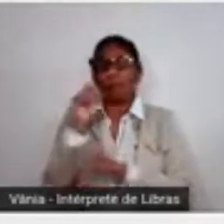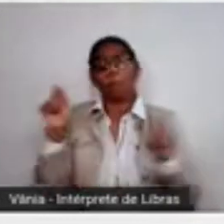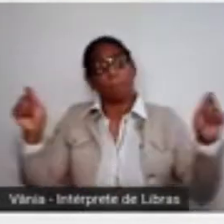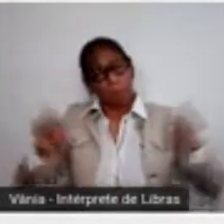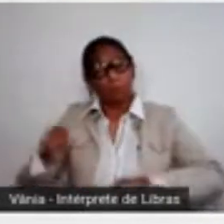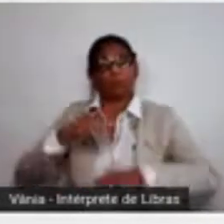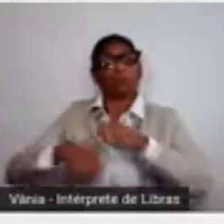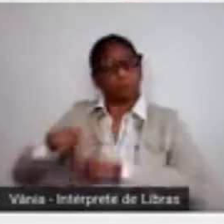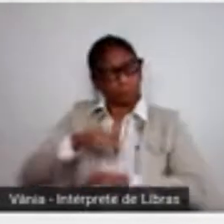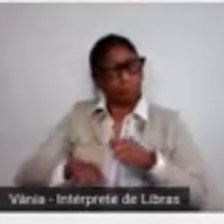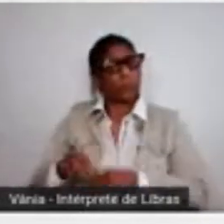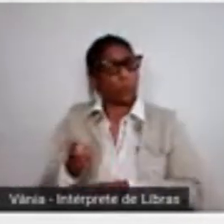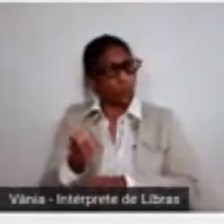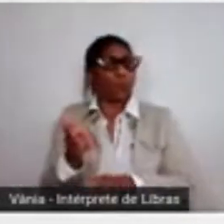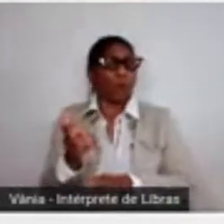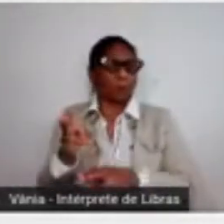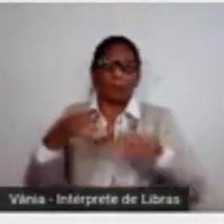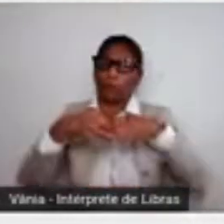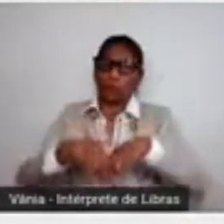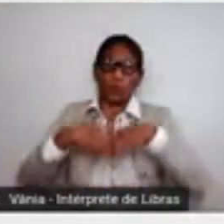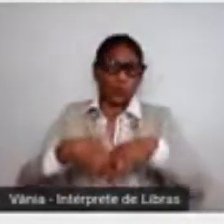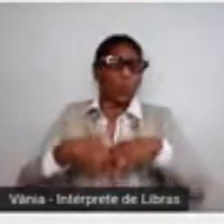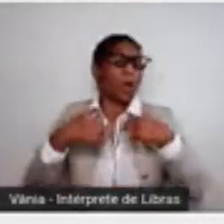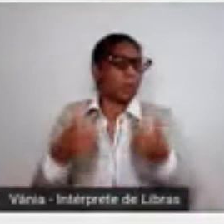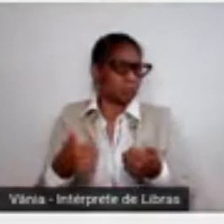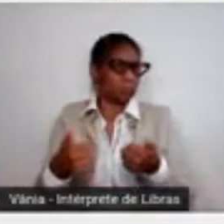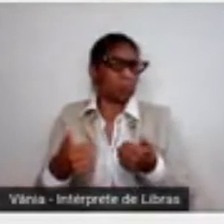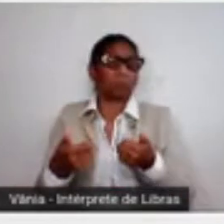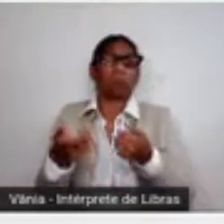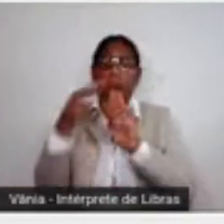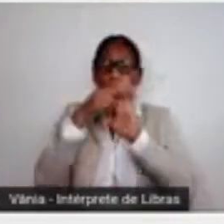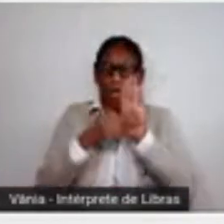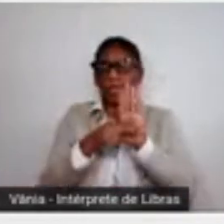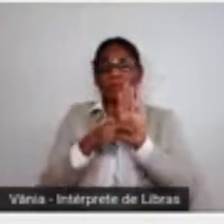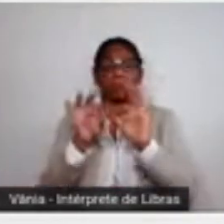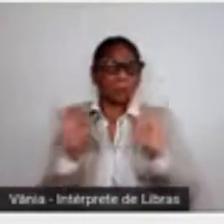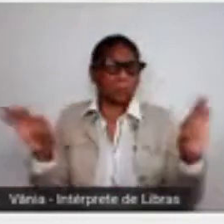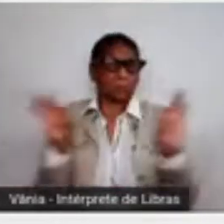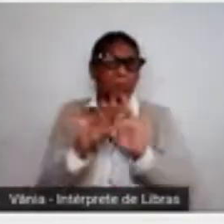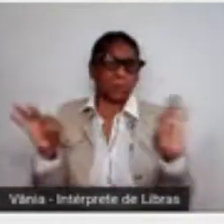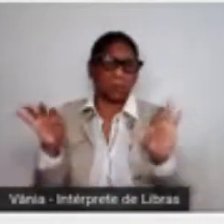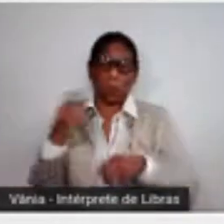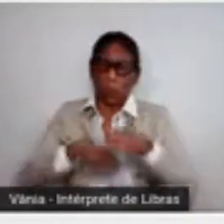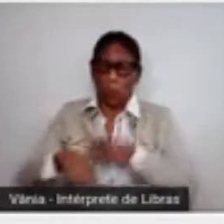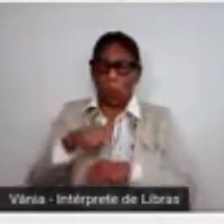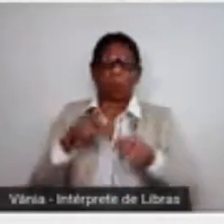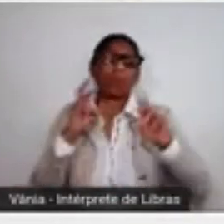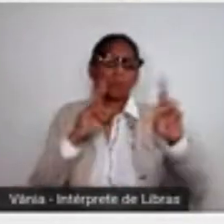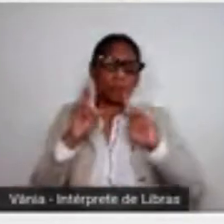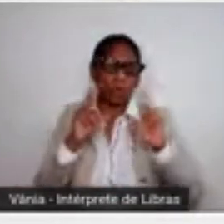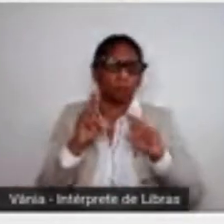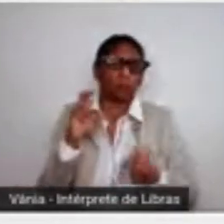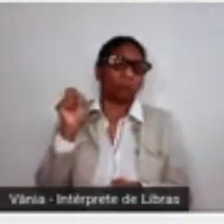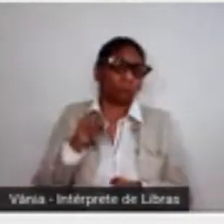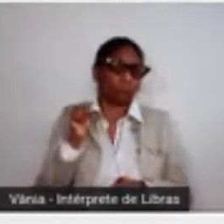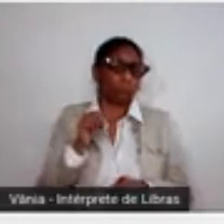das atividades econômicas acontecendo com poucas restrições no estado, né, entre elas do comércio e de restaurantes. Então, ali